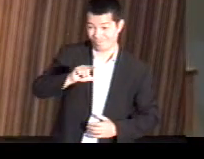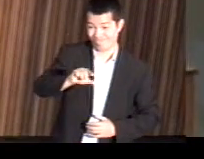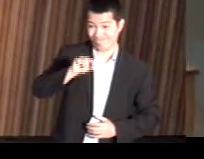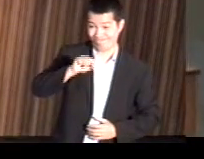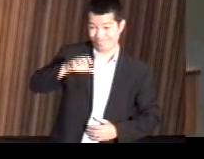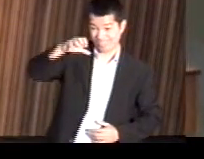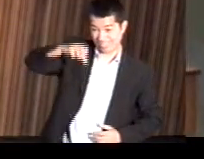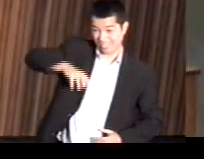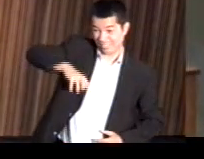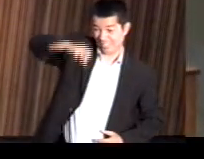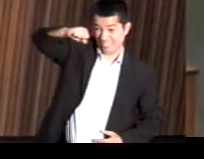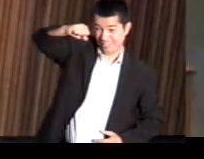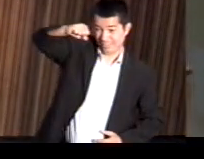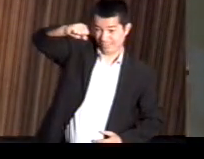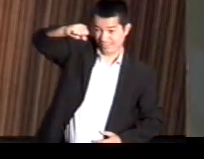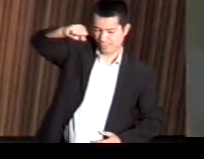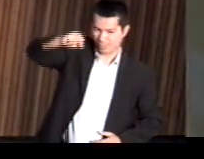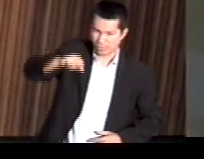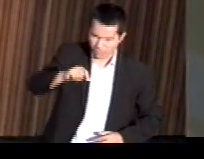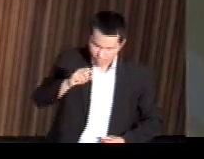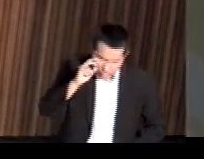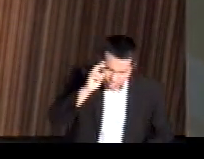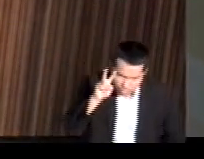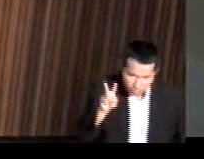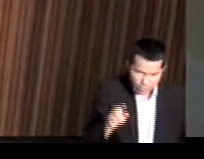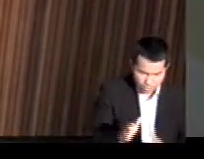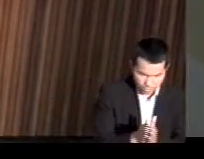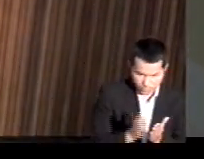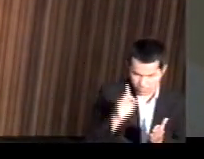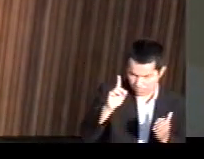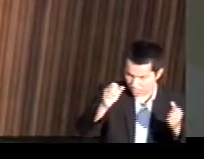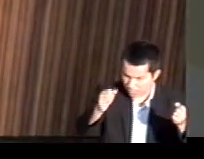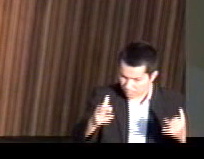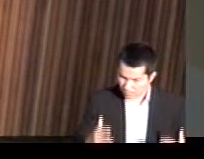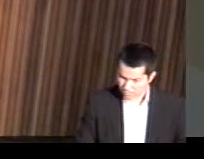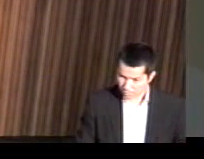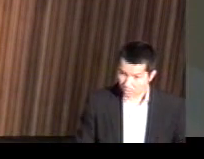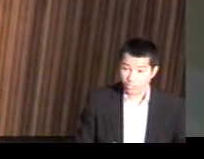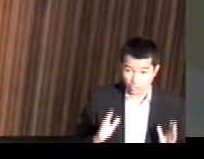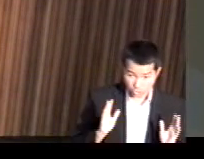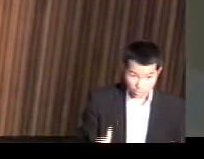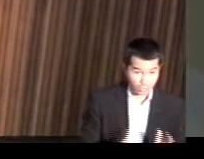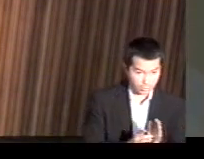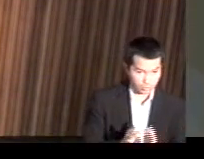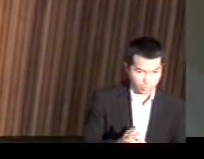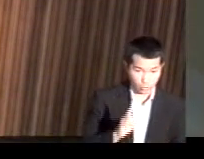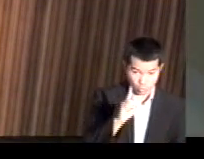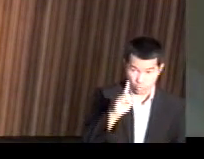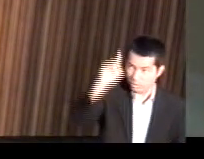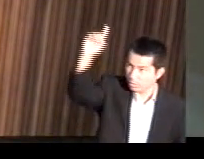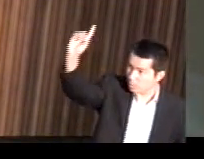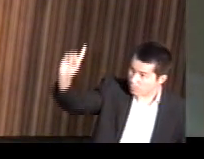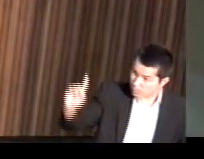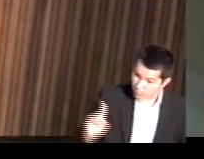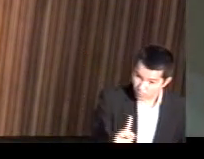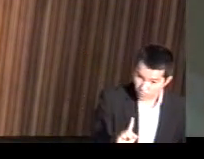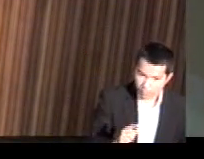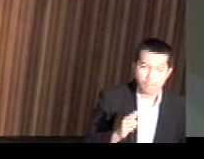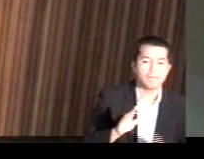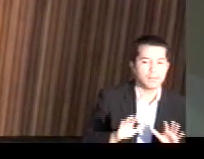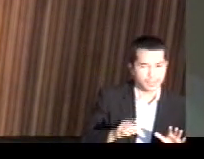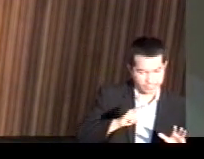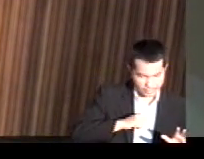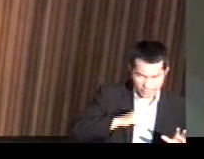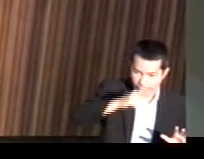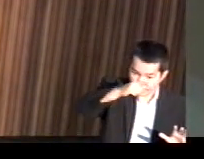o Salvador, mas Ele vai voltar para julgar vivos e mortos, e inclusive